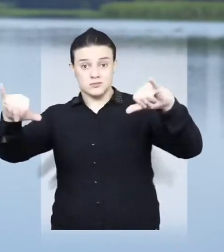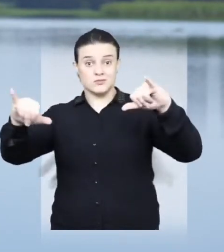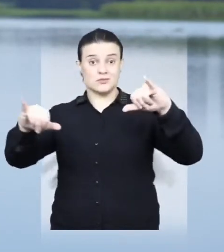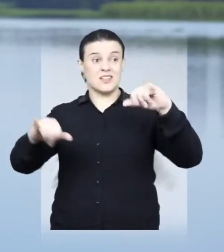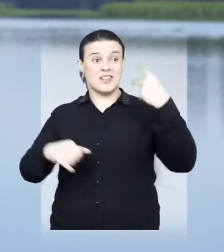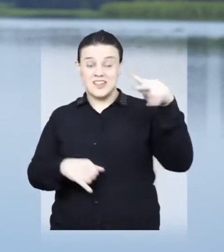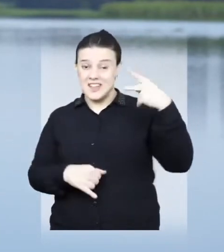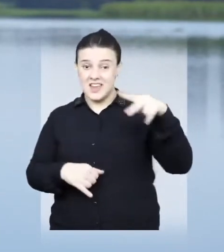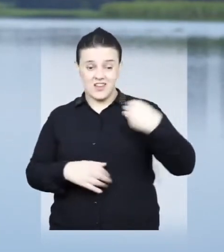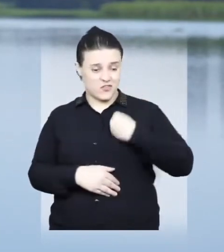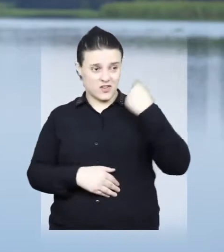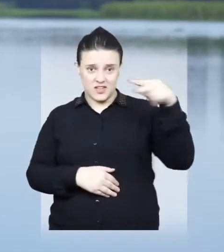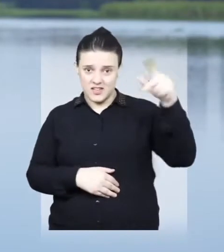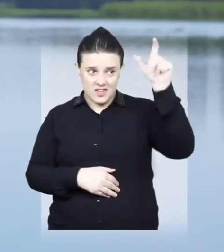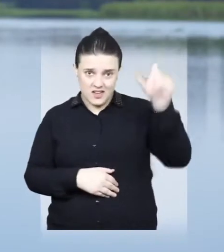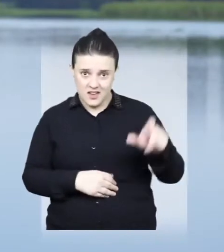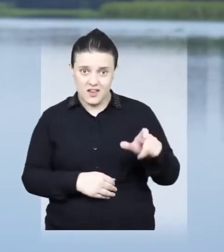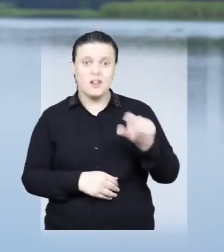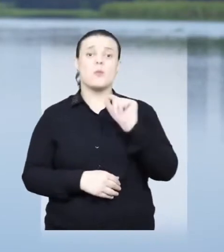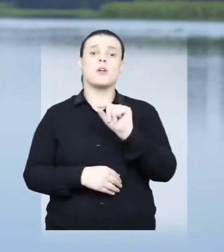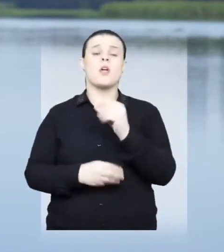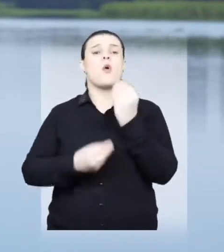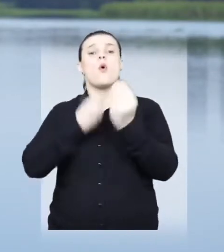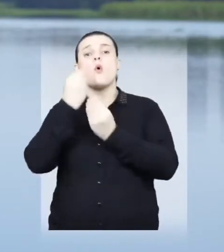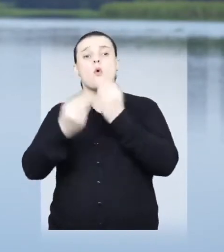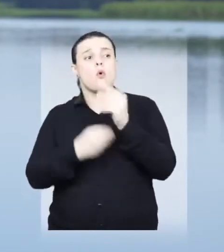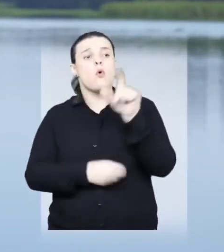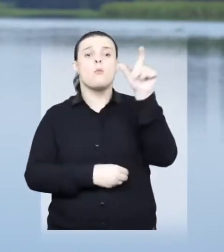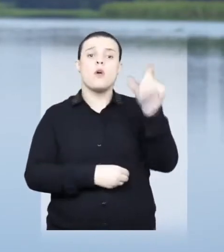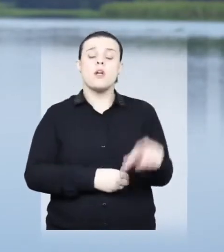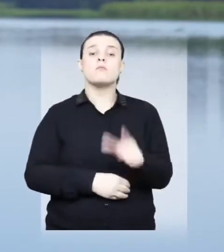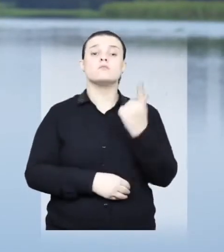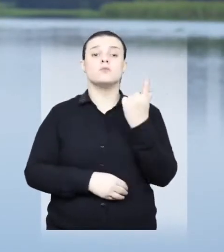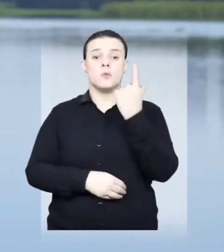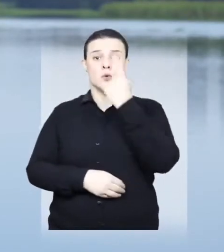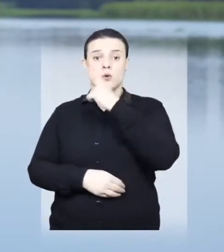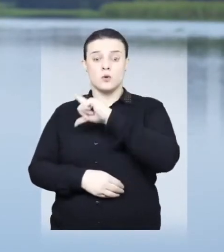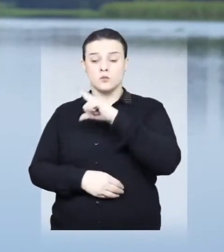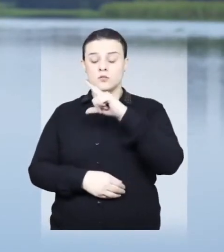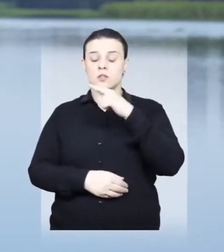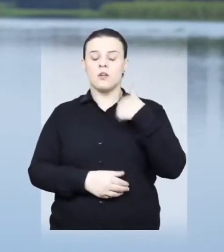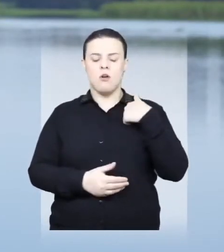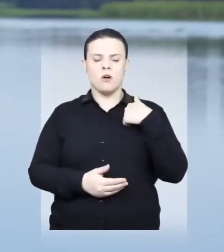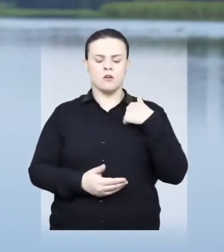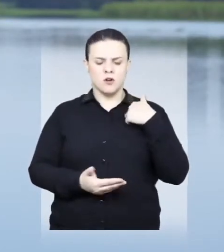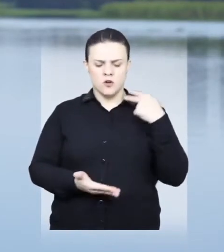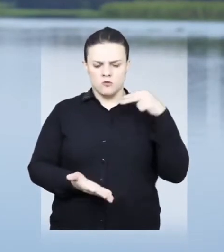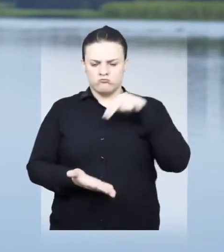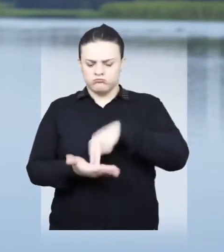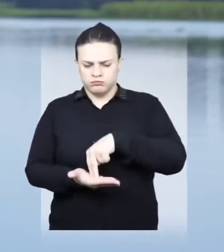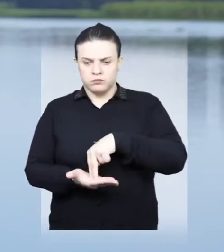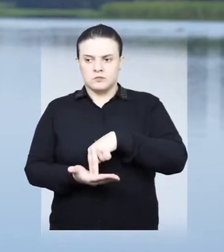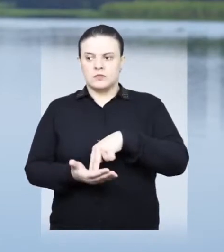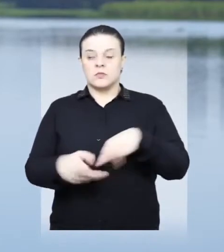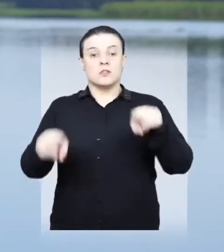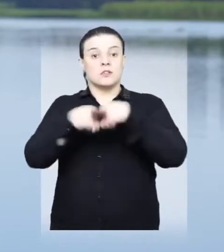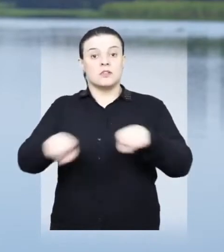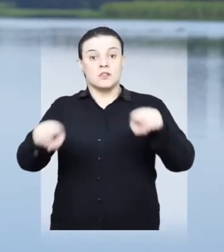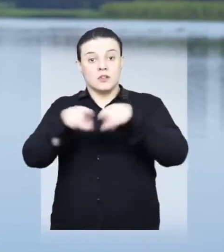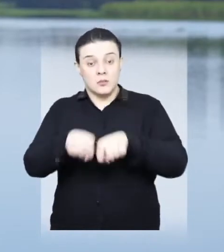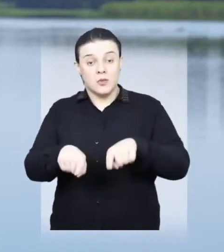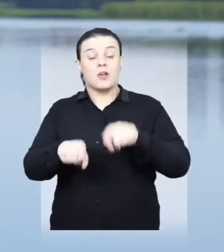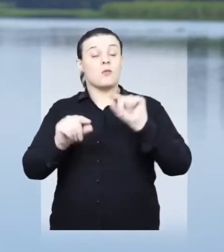fica dele como indivíduo como é que ele se colocou na vida e para mim